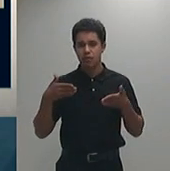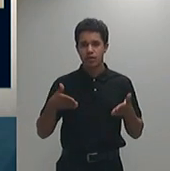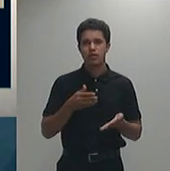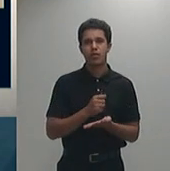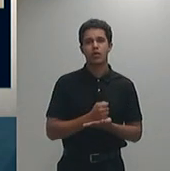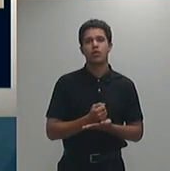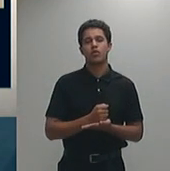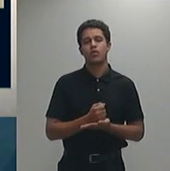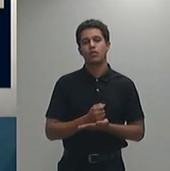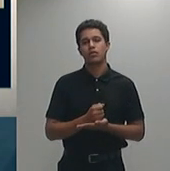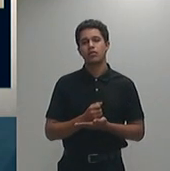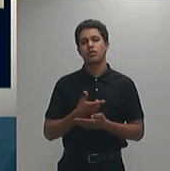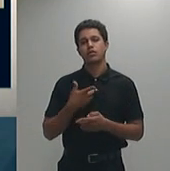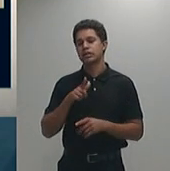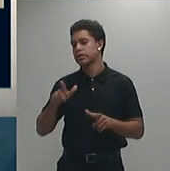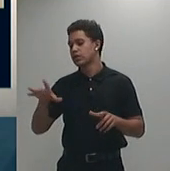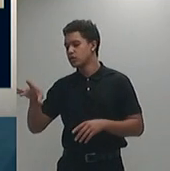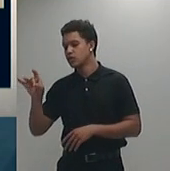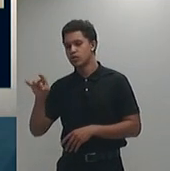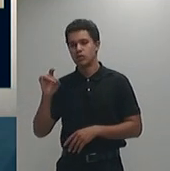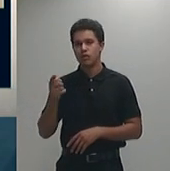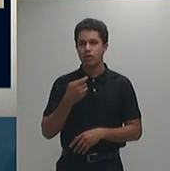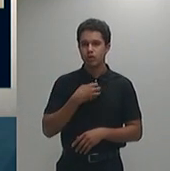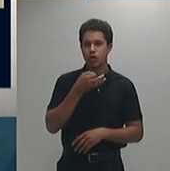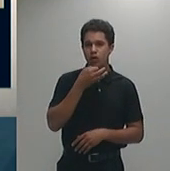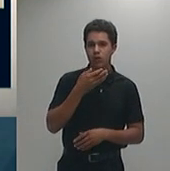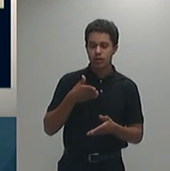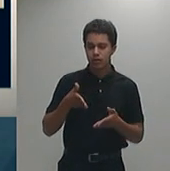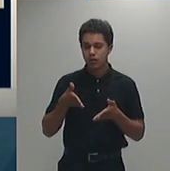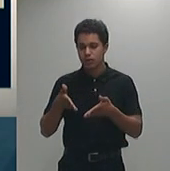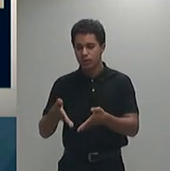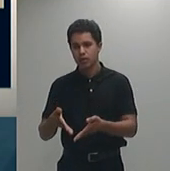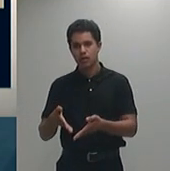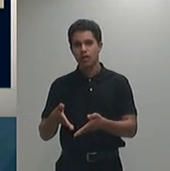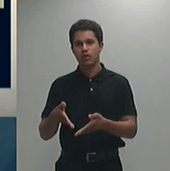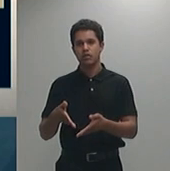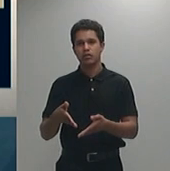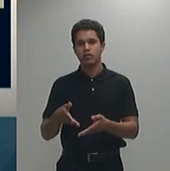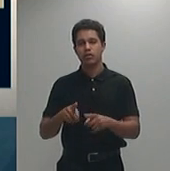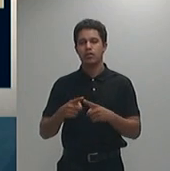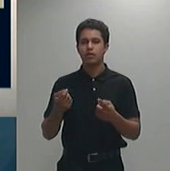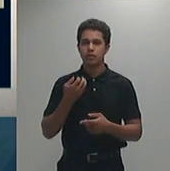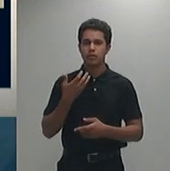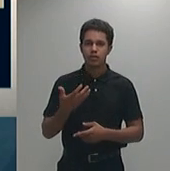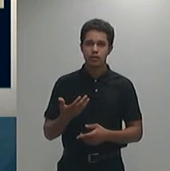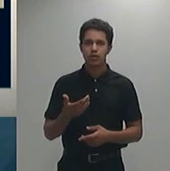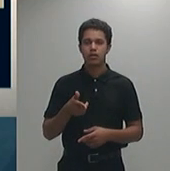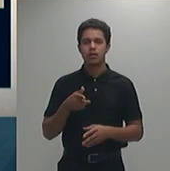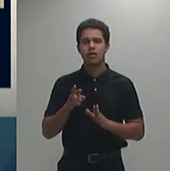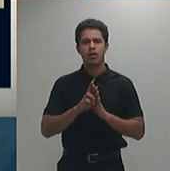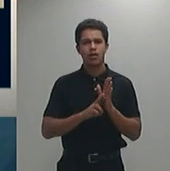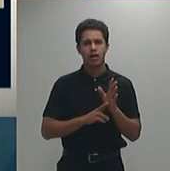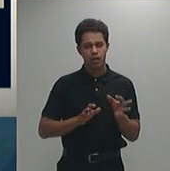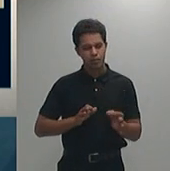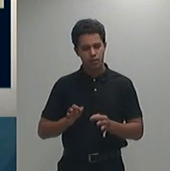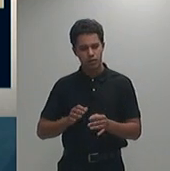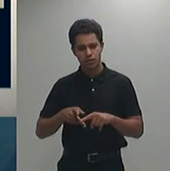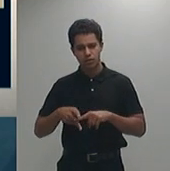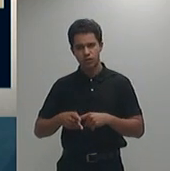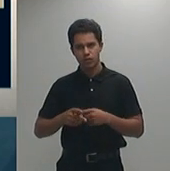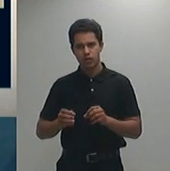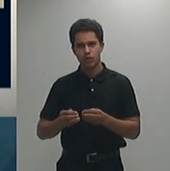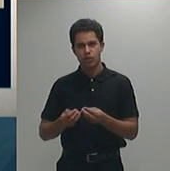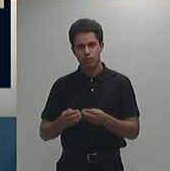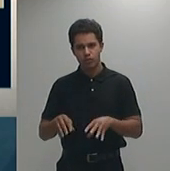parte adversa dois hábitos integrantes do painel arbitral pois bem em relação de reparação de danos causados ao patrimônio social